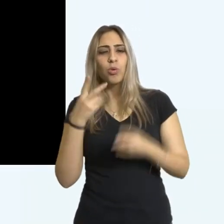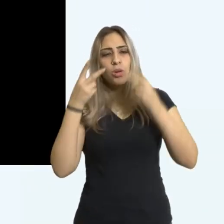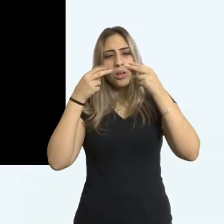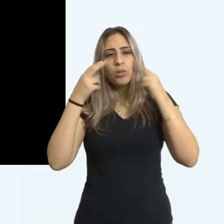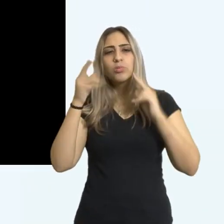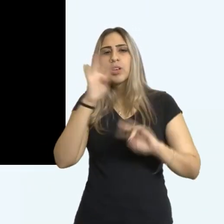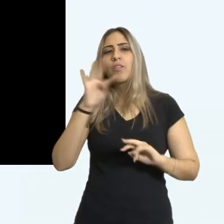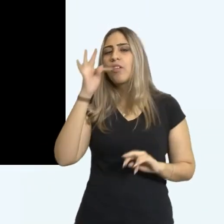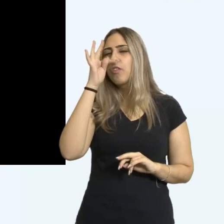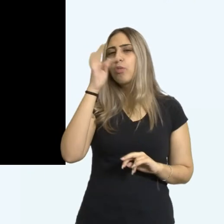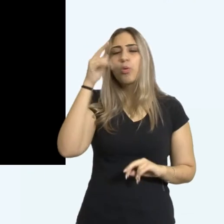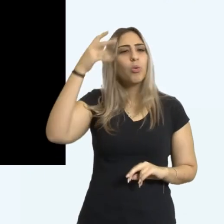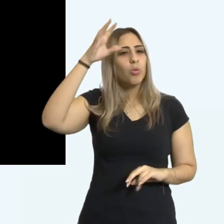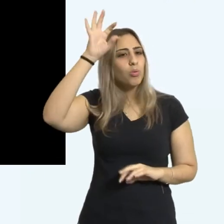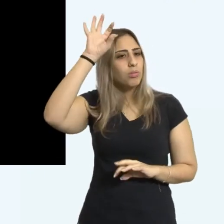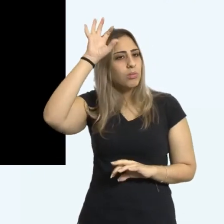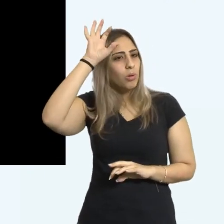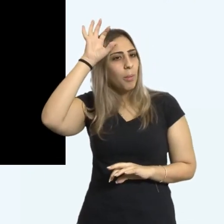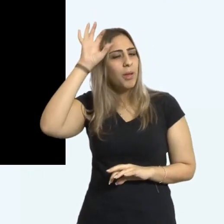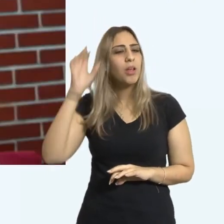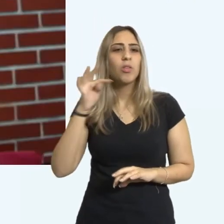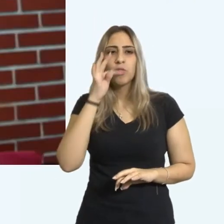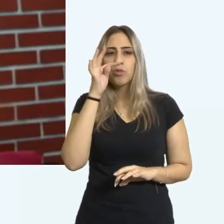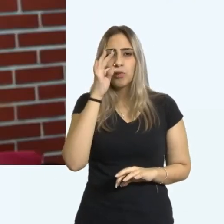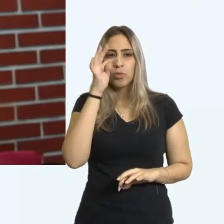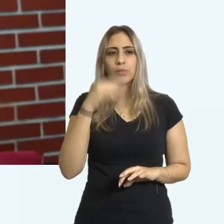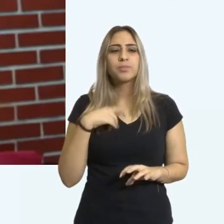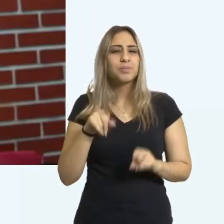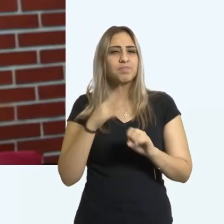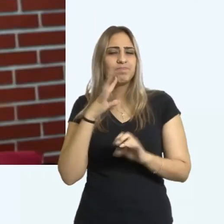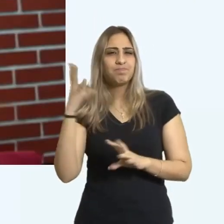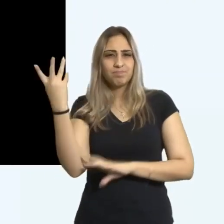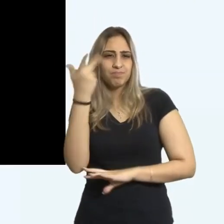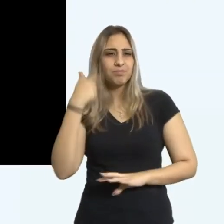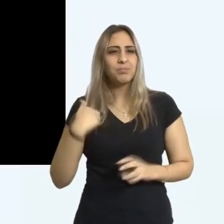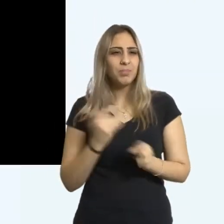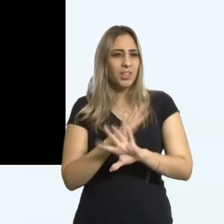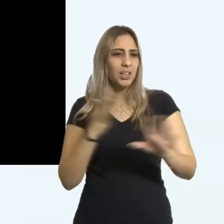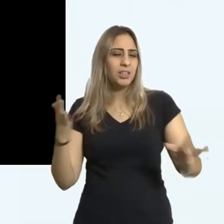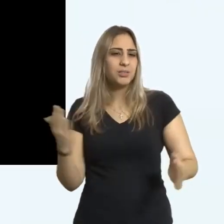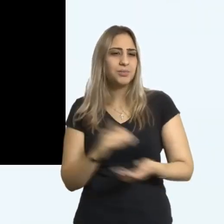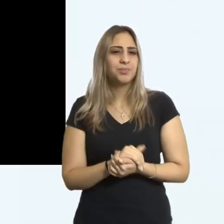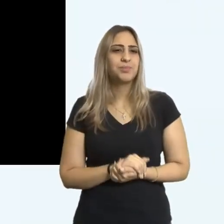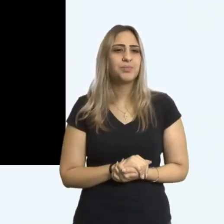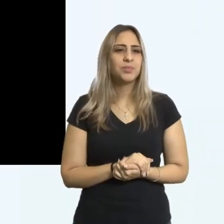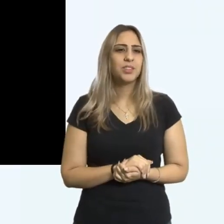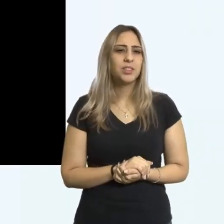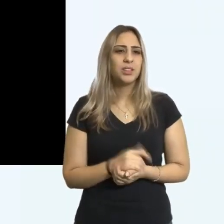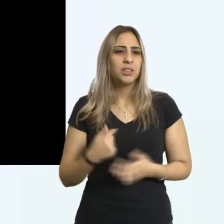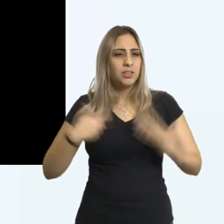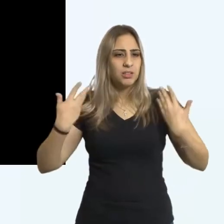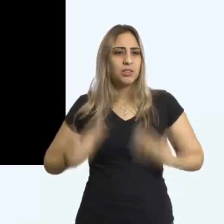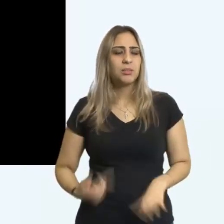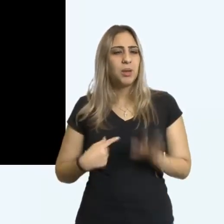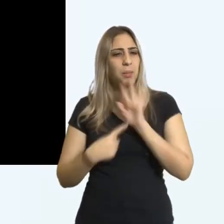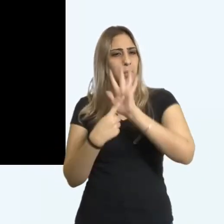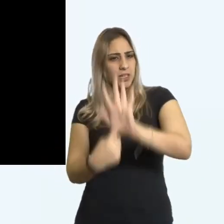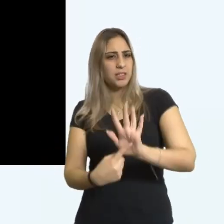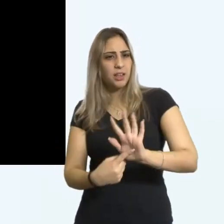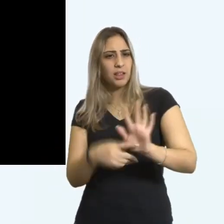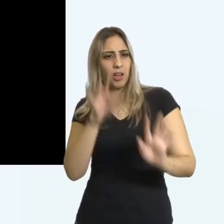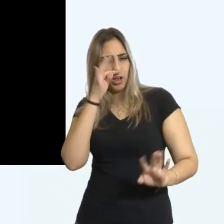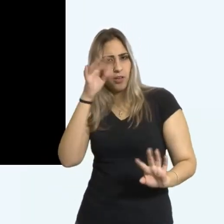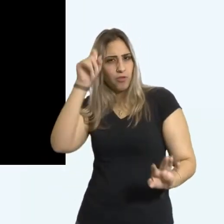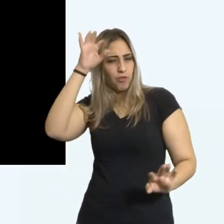usava pela flor no cabelo e ela era sensacional brilhante e assim eu montei degrau me apresentei de grau